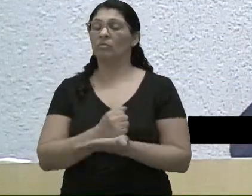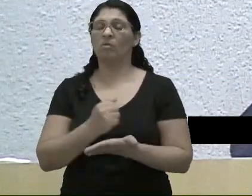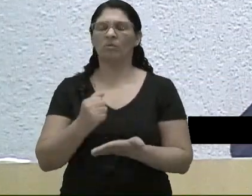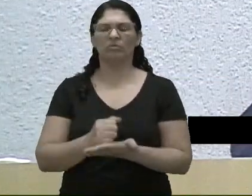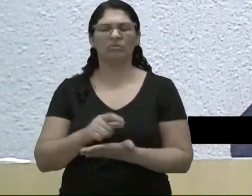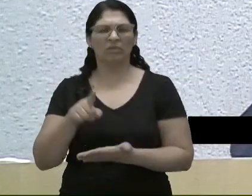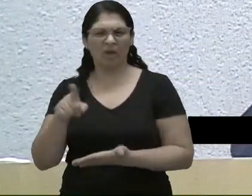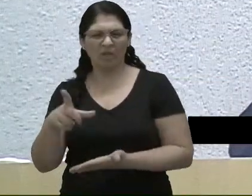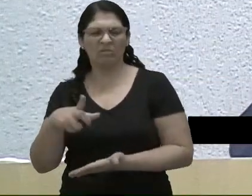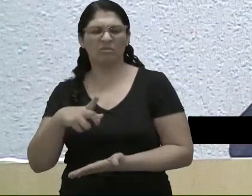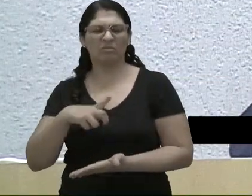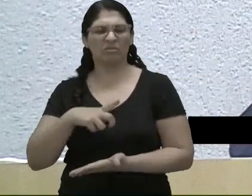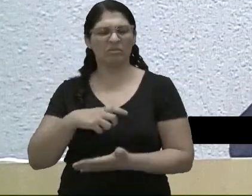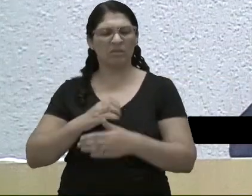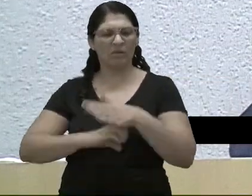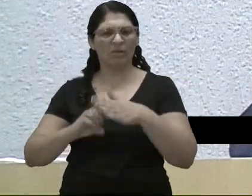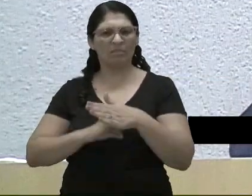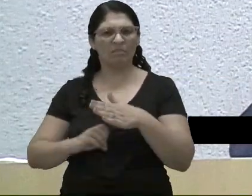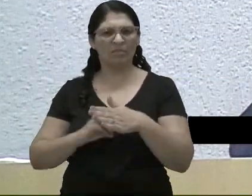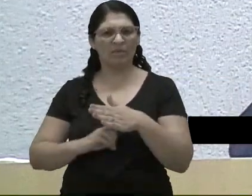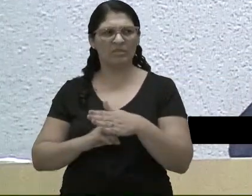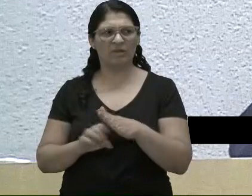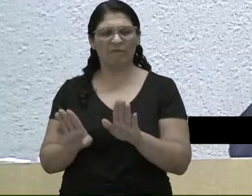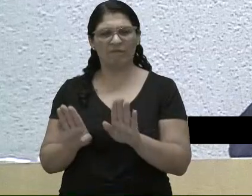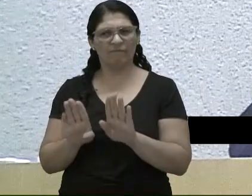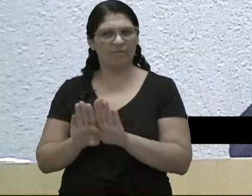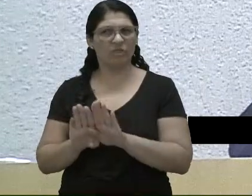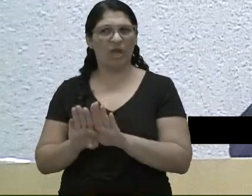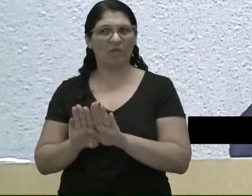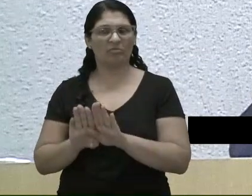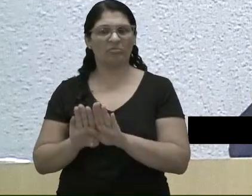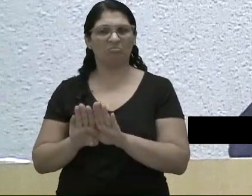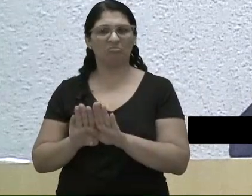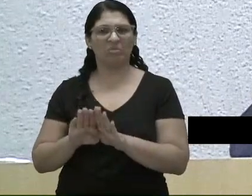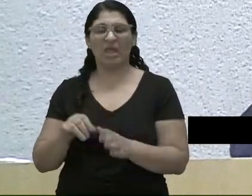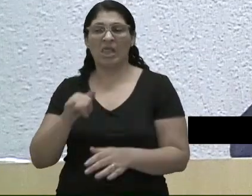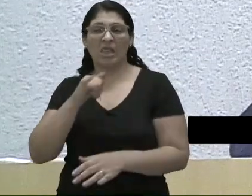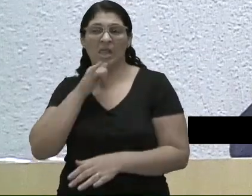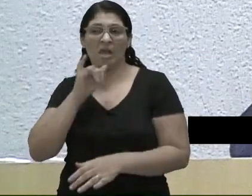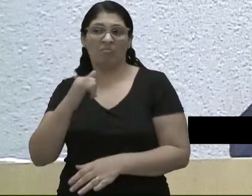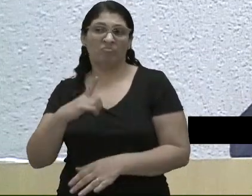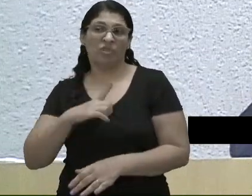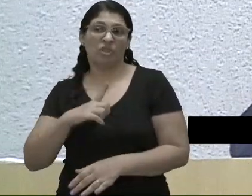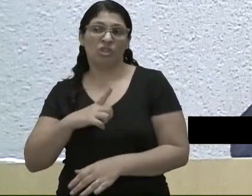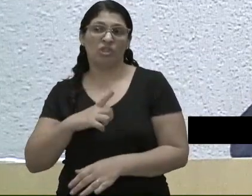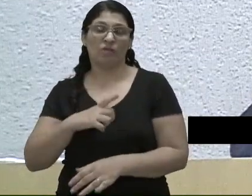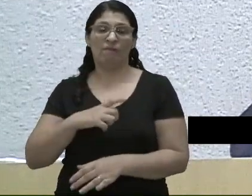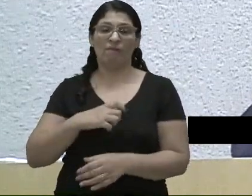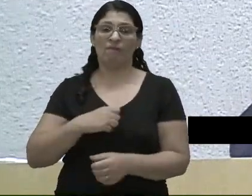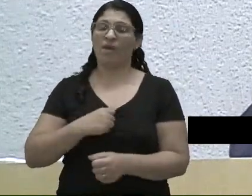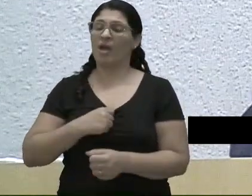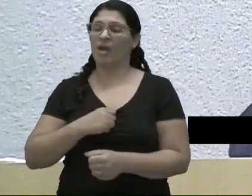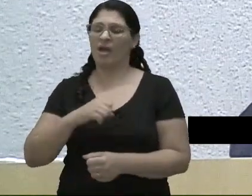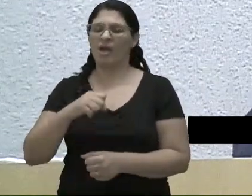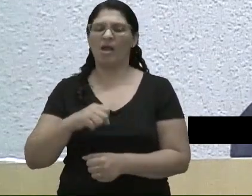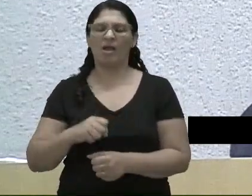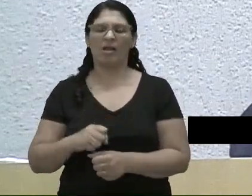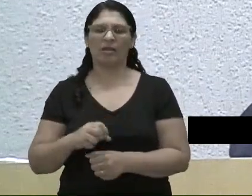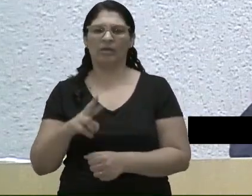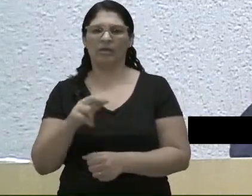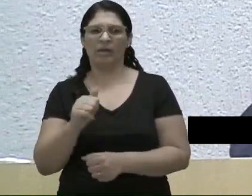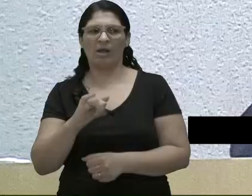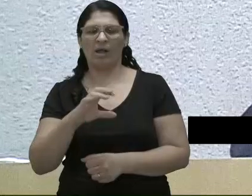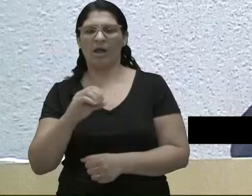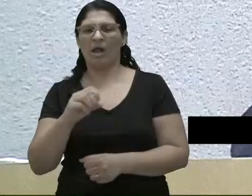com a Chavantes é fechado. Se tiver, por exemplo, 10 raio-x só apenas durante o serviço, o senhor vai receber a mesma